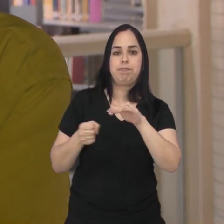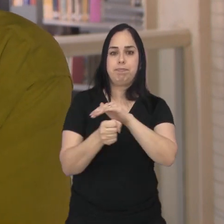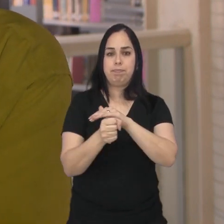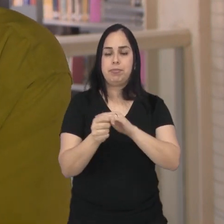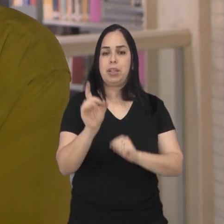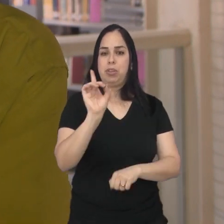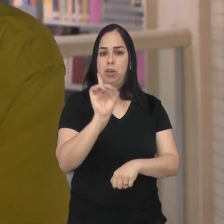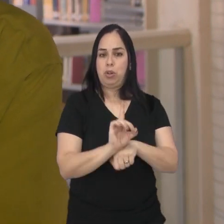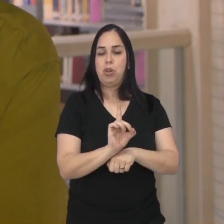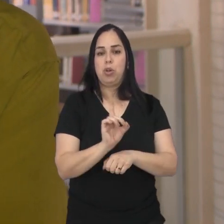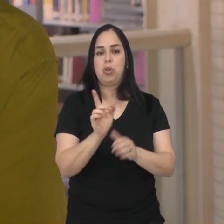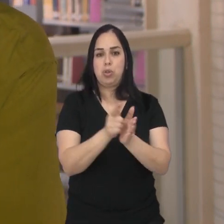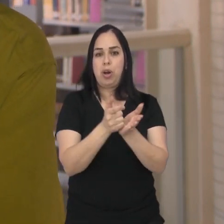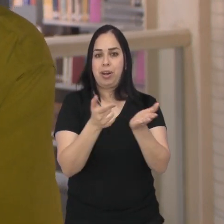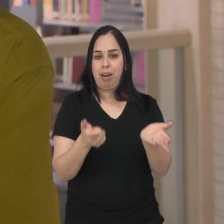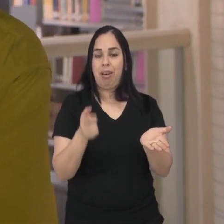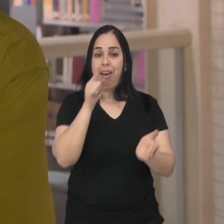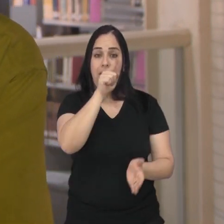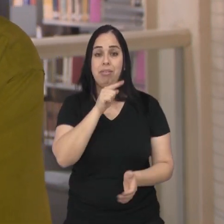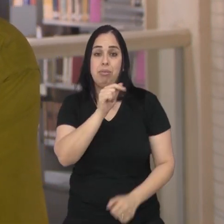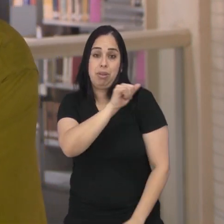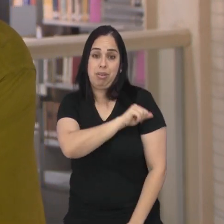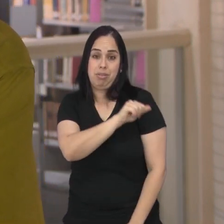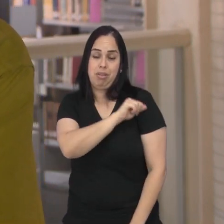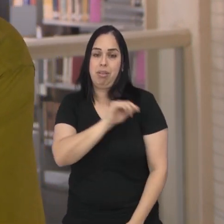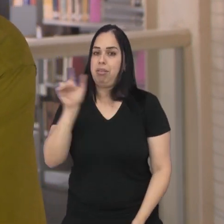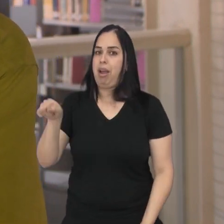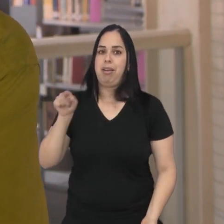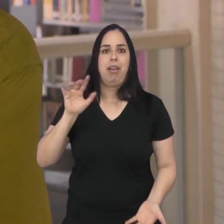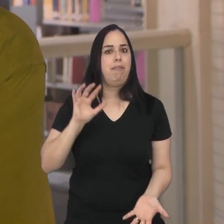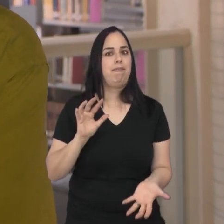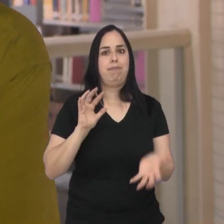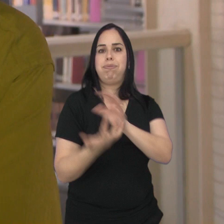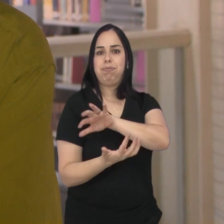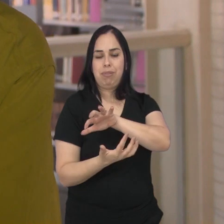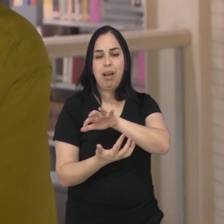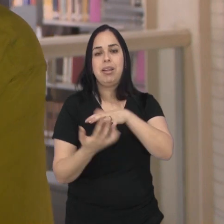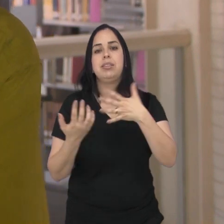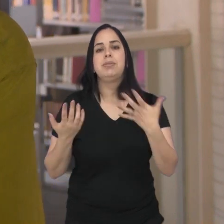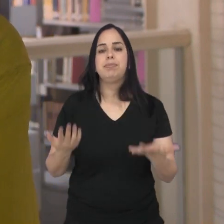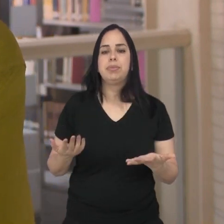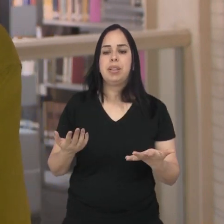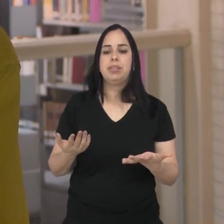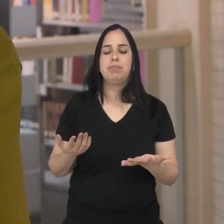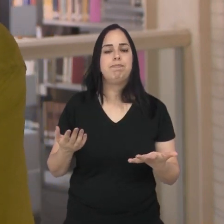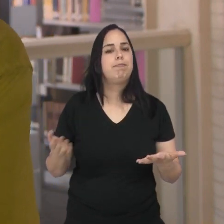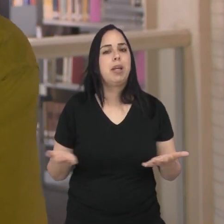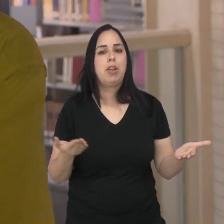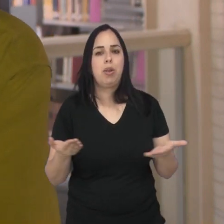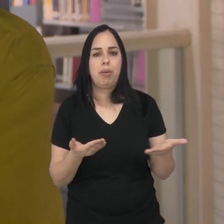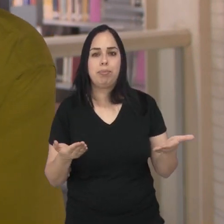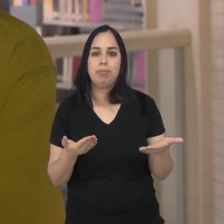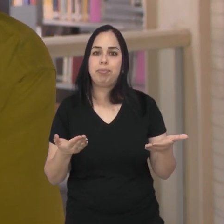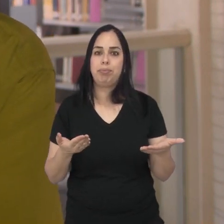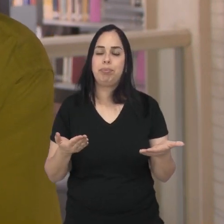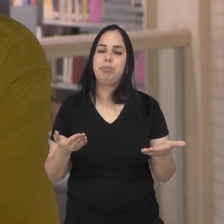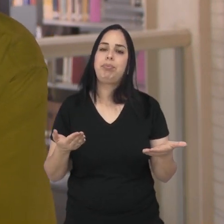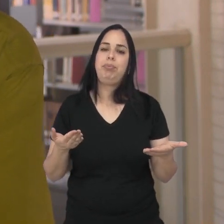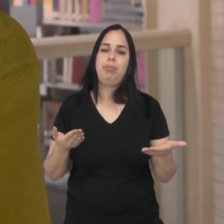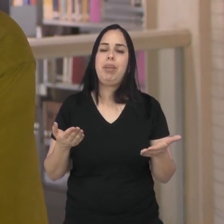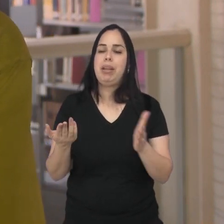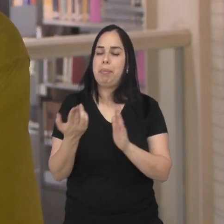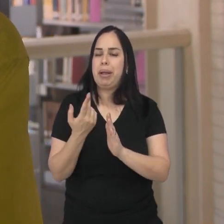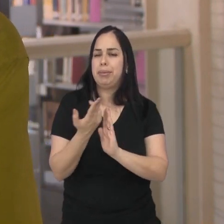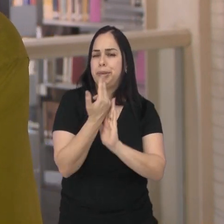jornal Amanhã, no Rio de Janeiro, e aí ele provoca realmente uma revolução em termos conceituais, a parte